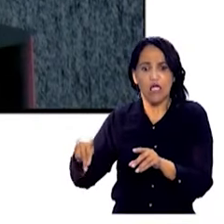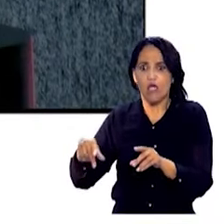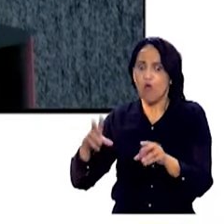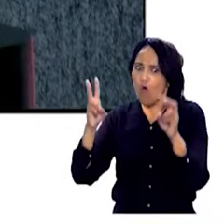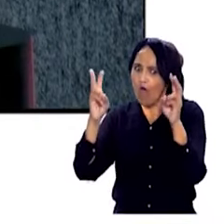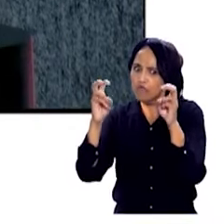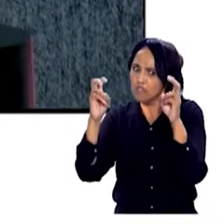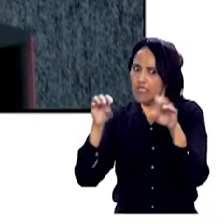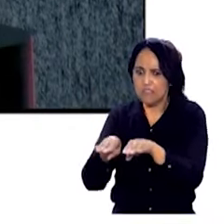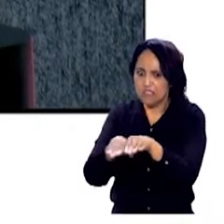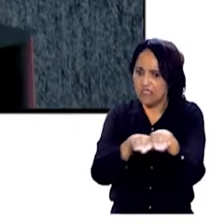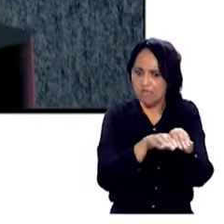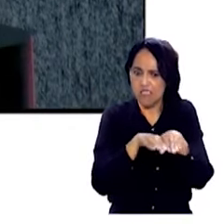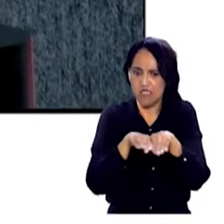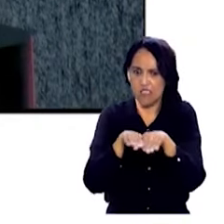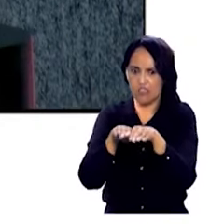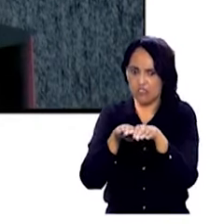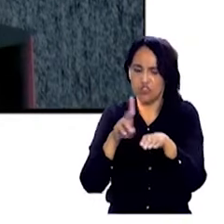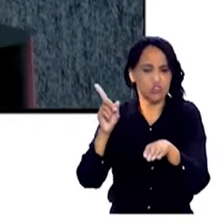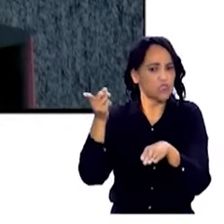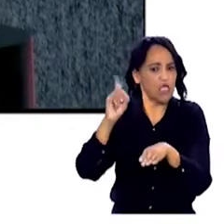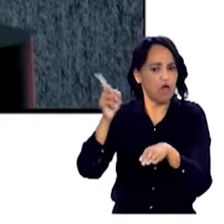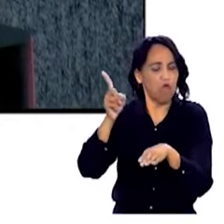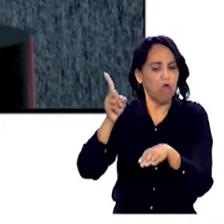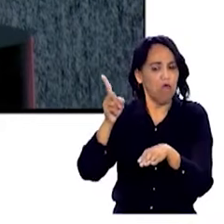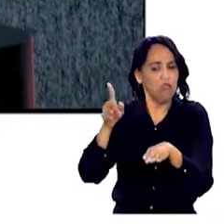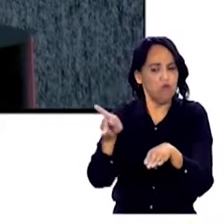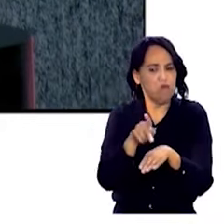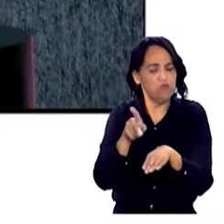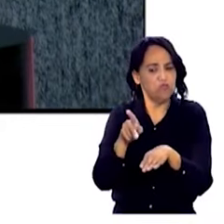antes e em